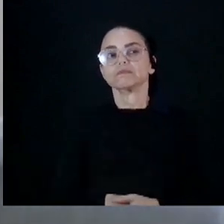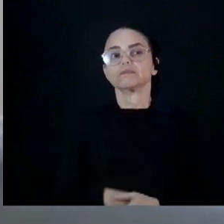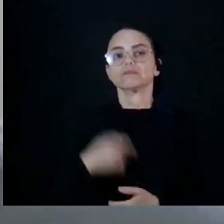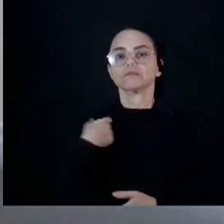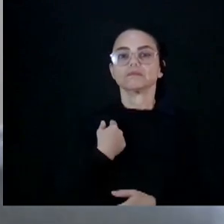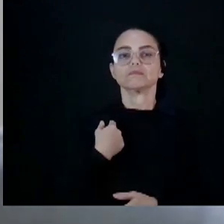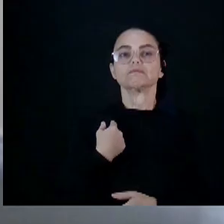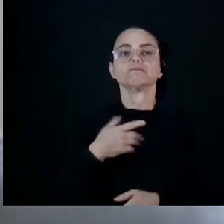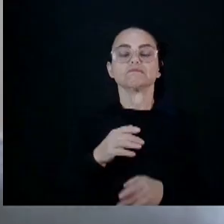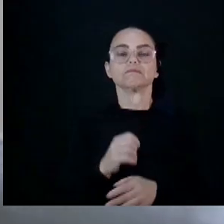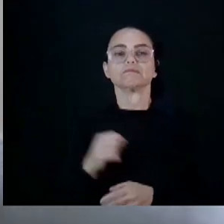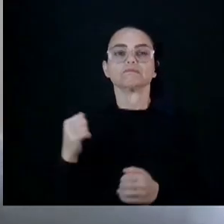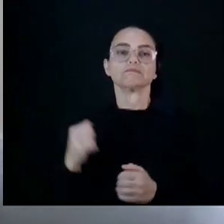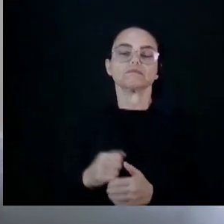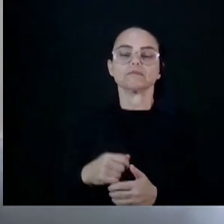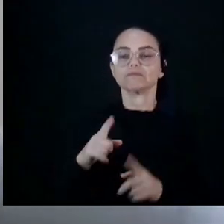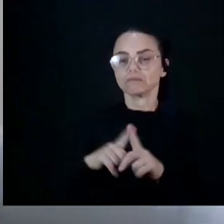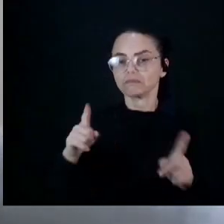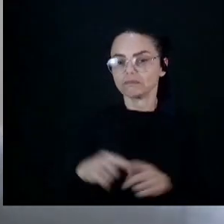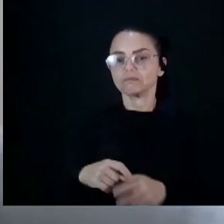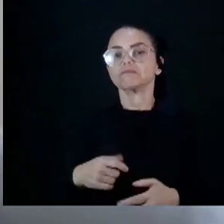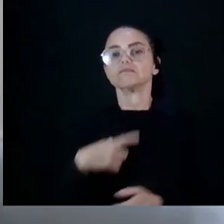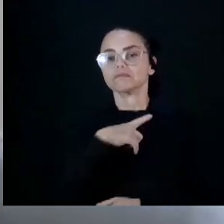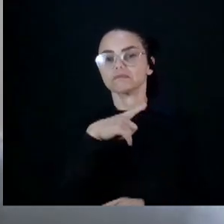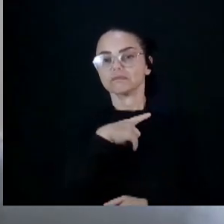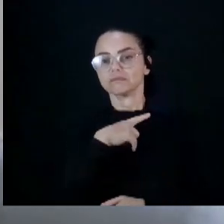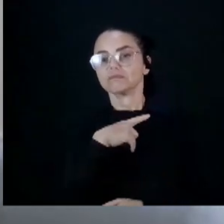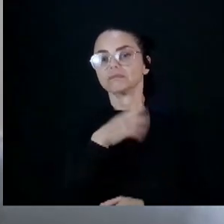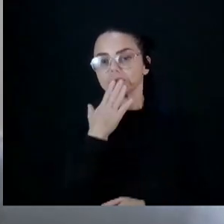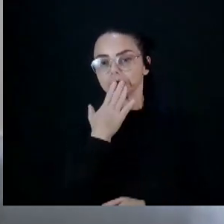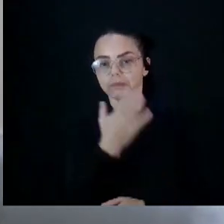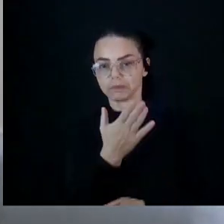outro, mas a gente sempre abdica um pouco de